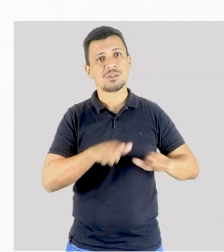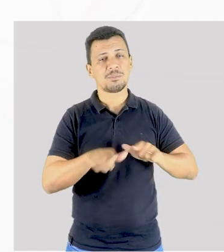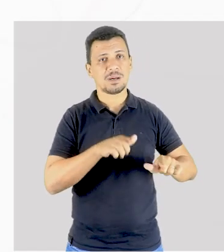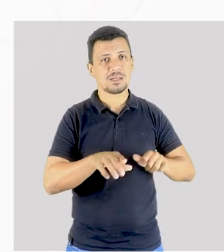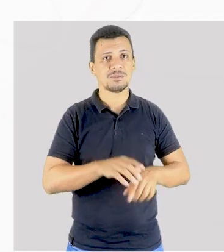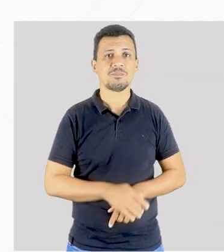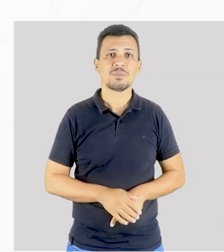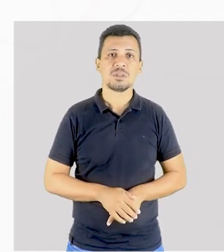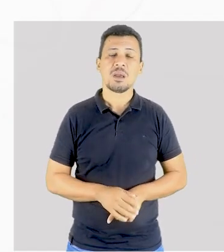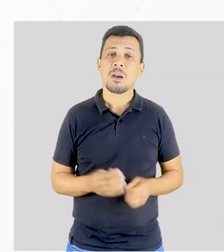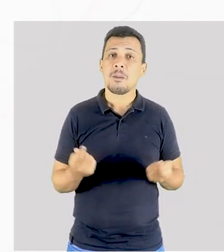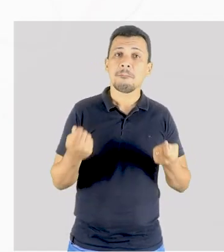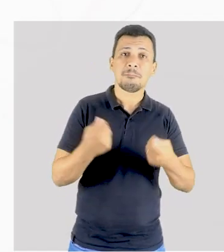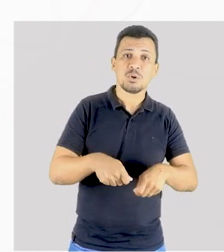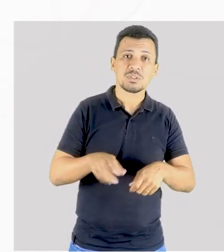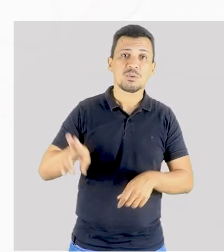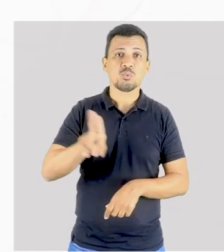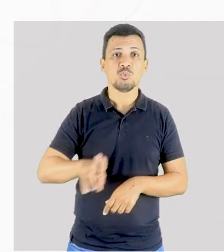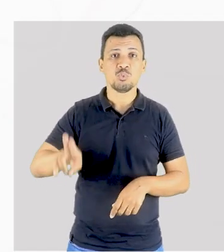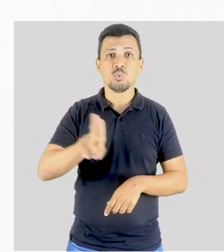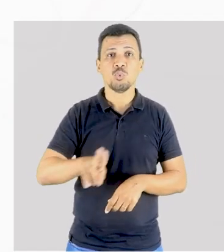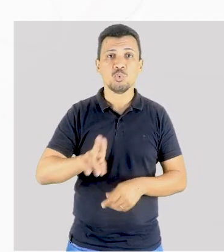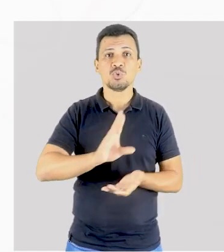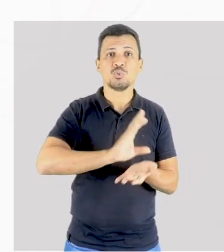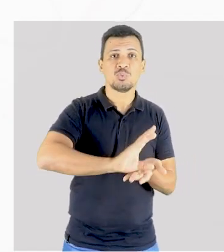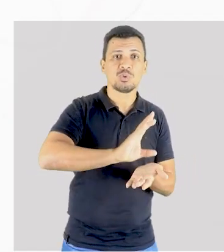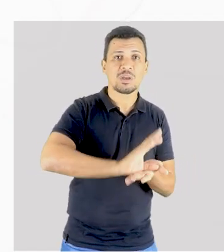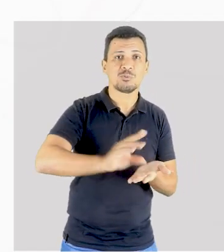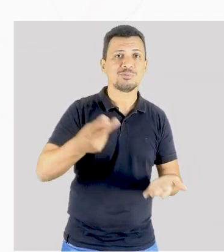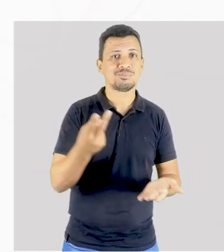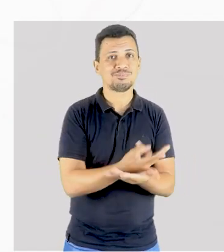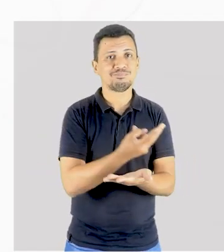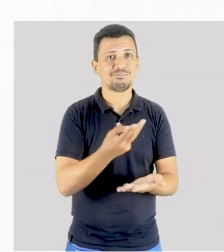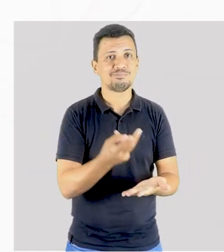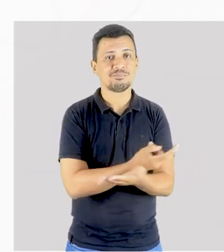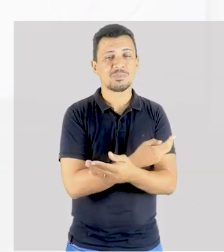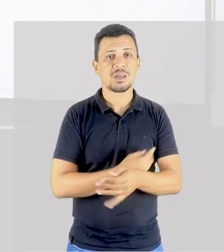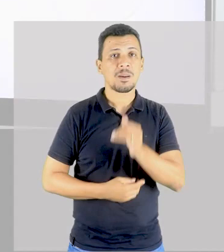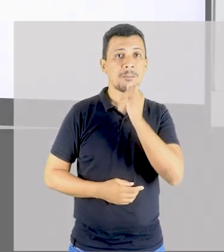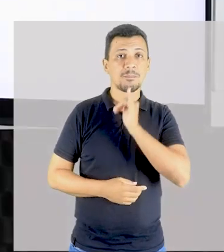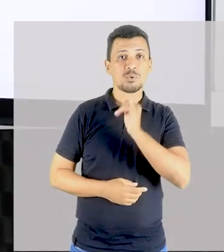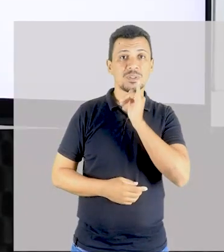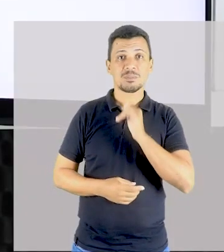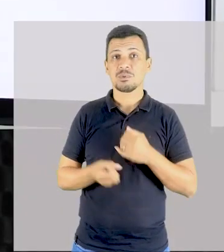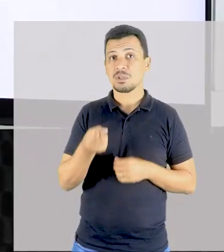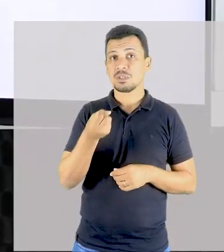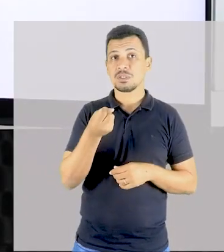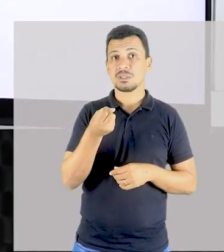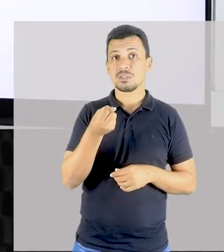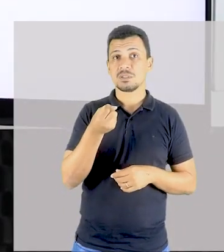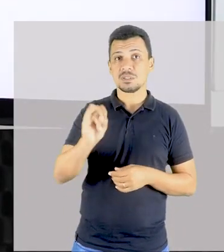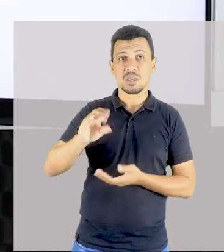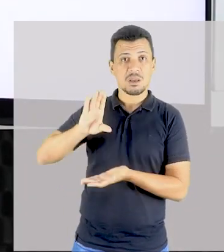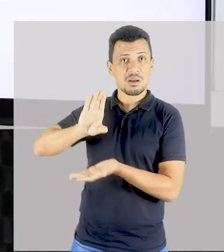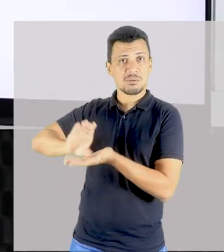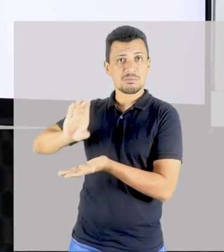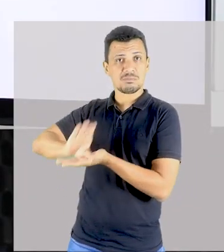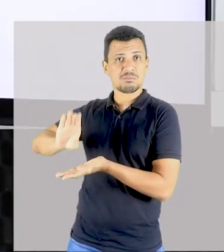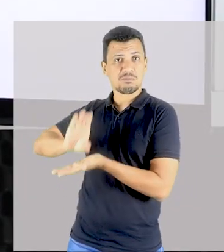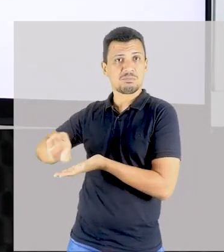a possibilidade de uso inadequado dos recursos se for uma política por exemplo de transferência de renda né